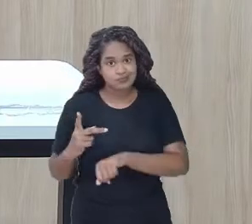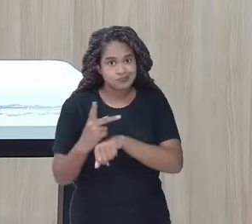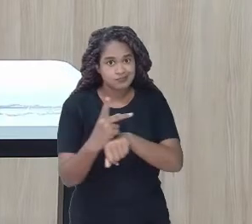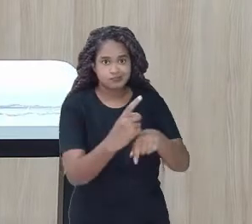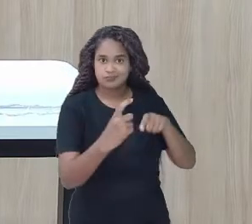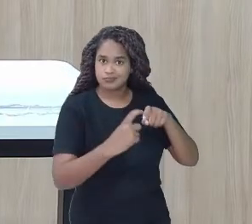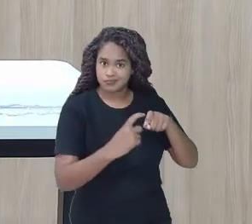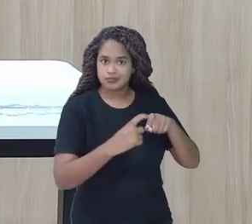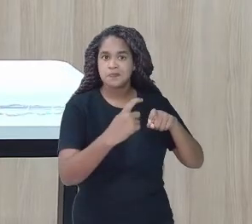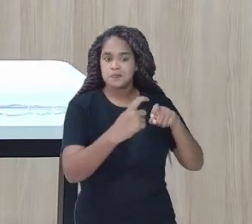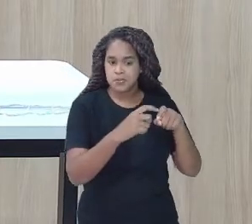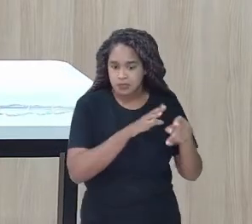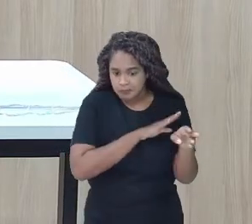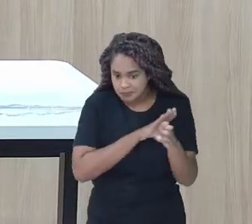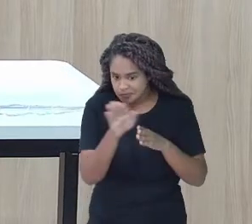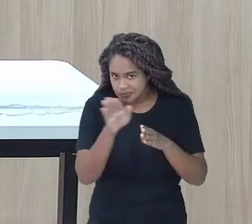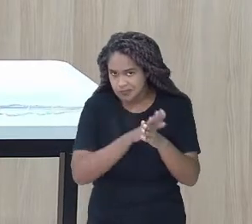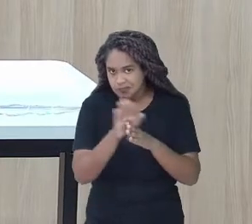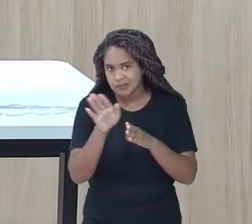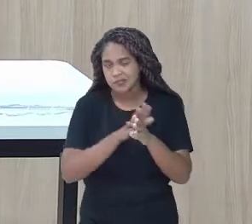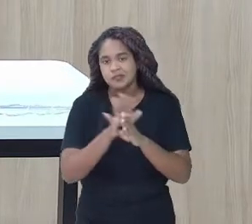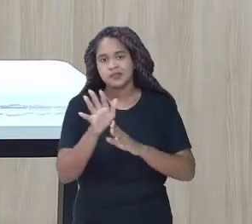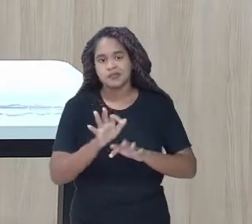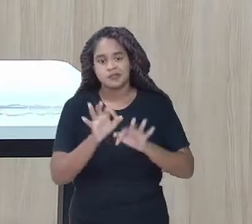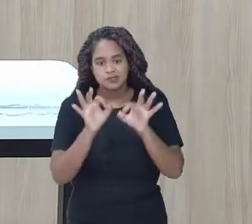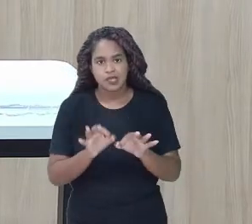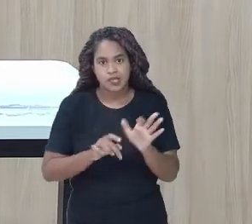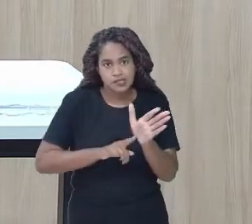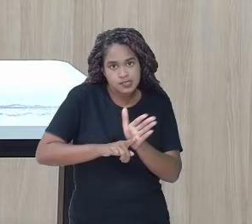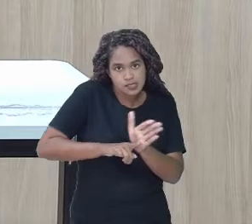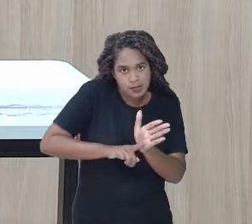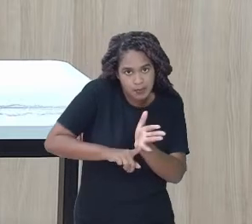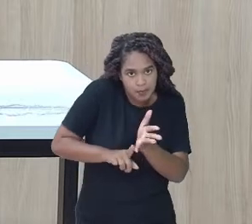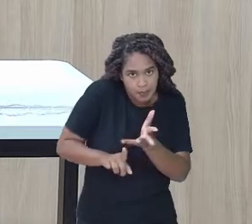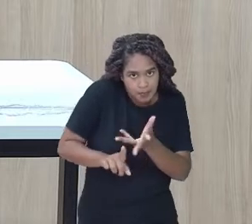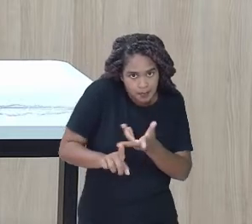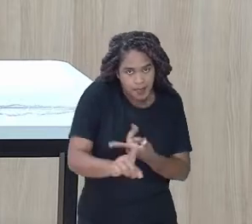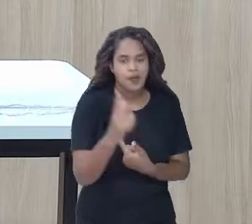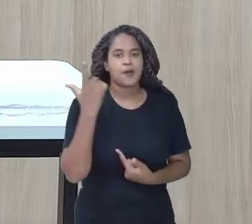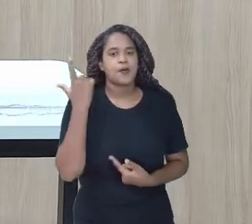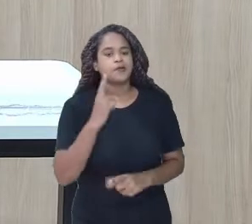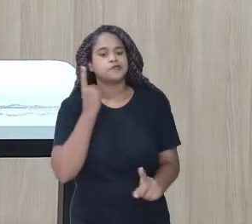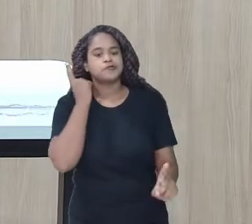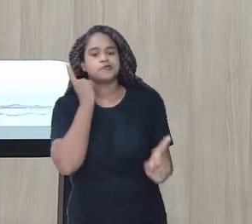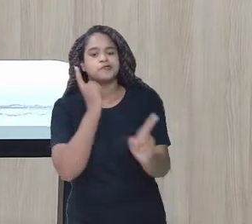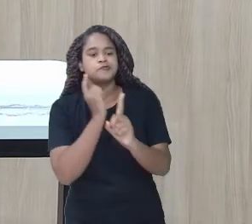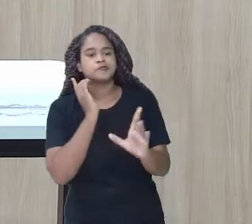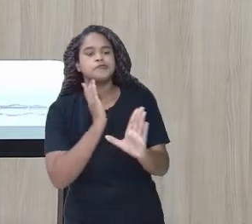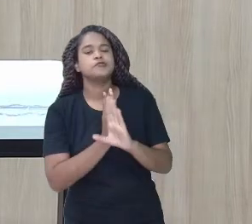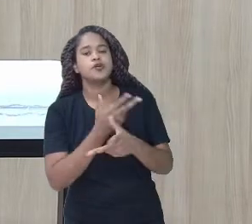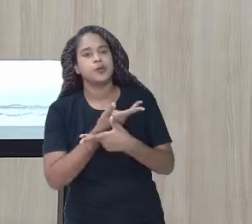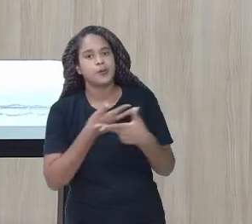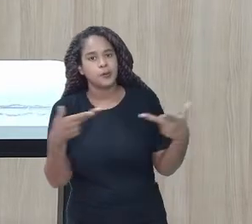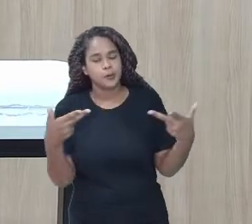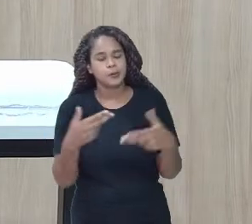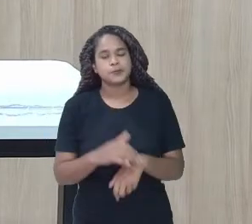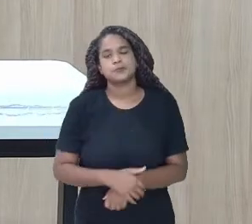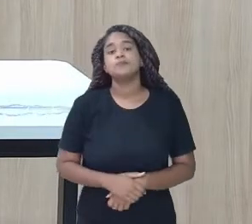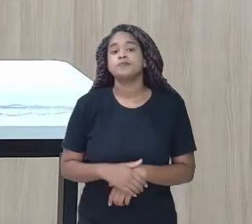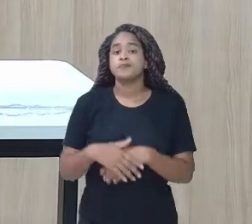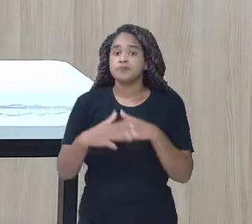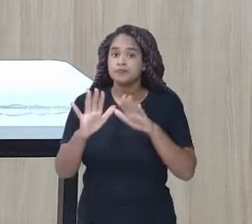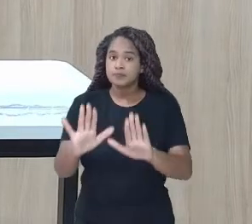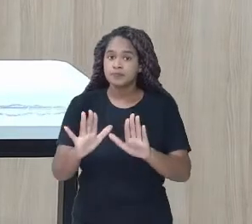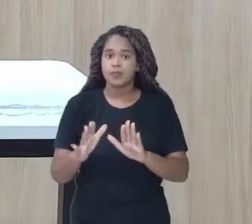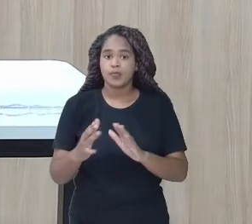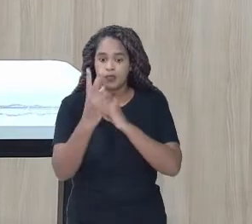médico que ele vai te encaminhar para fazer os exames e detectar alguma coisa ou não, mas essa prevenção, ela deve